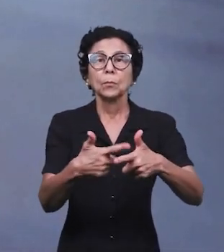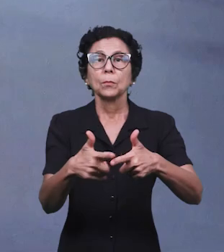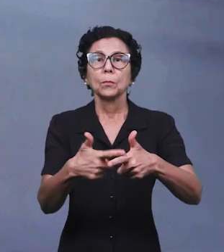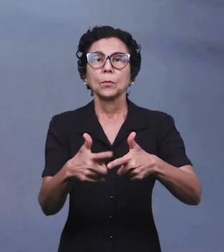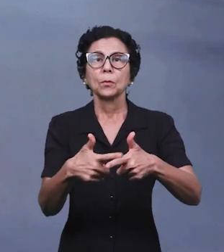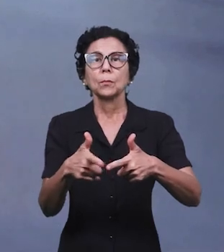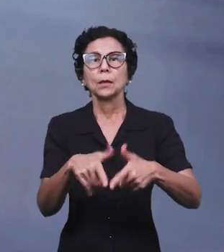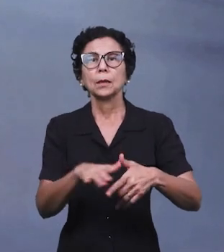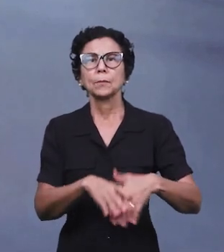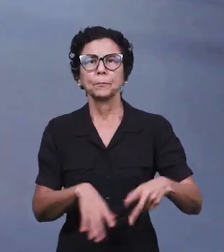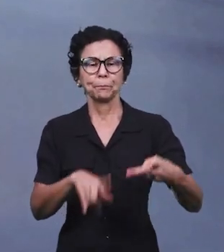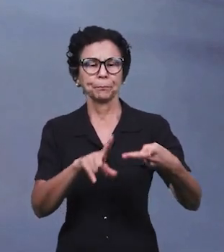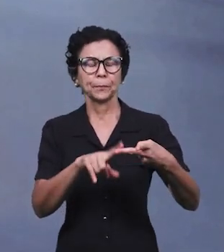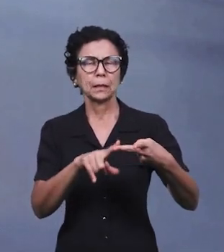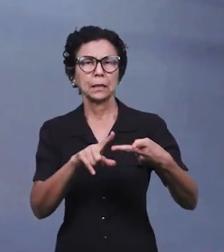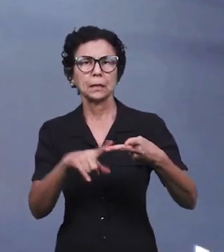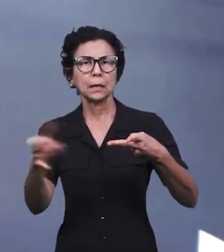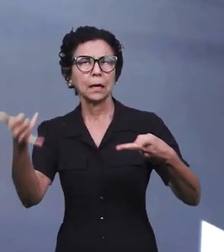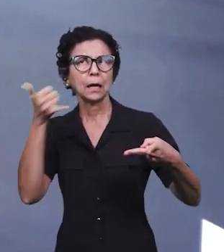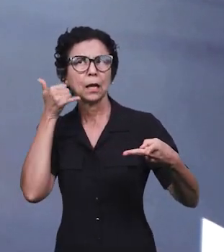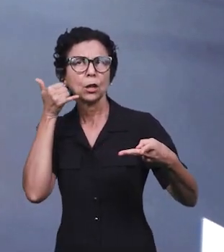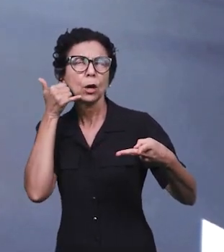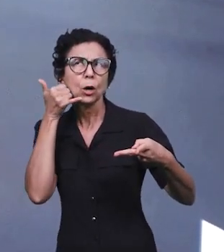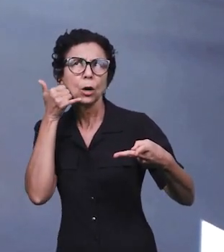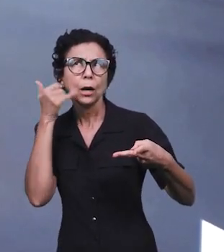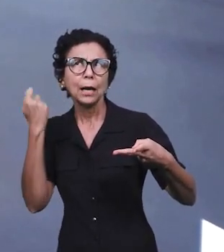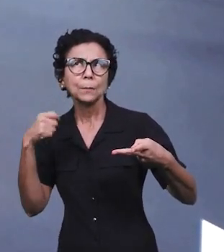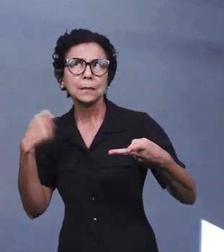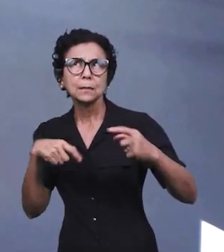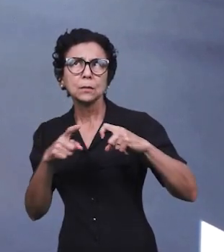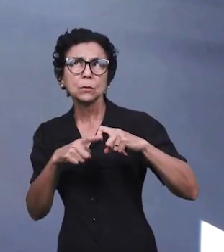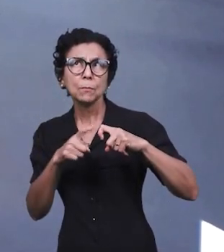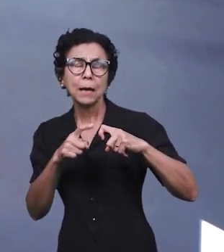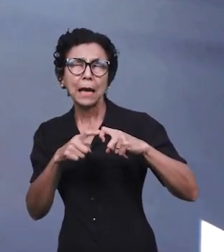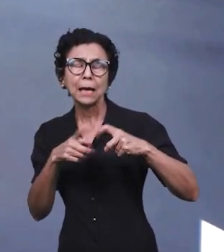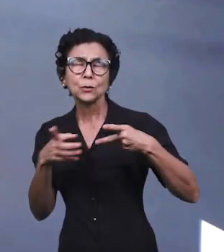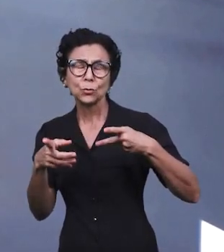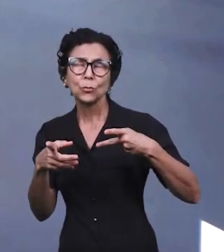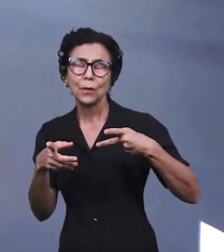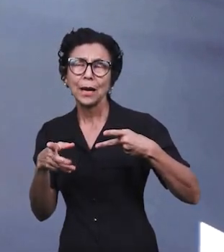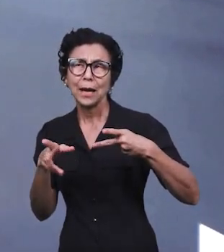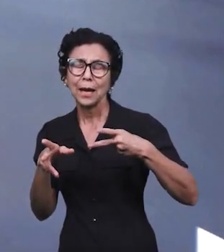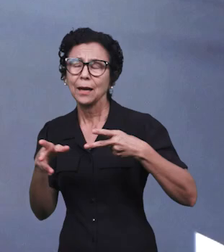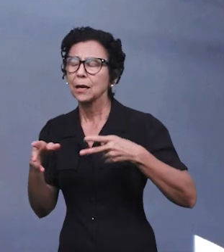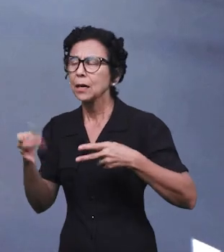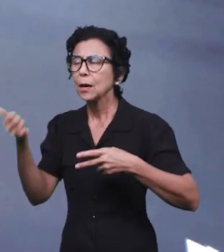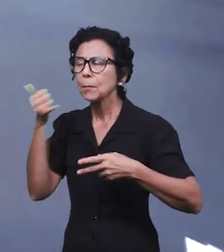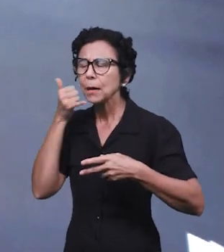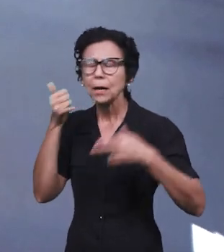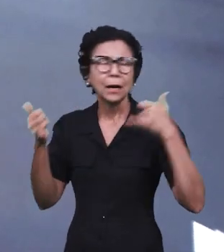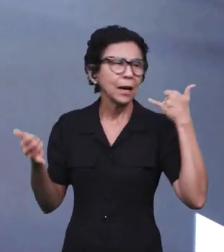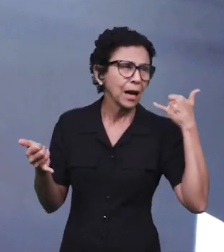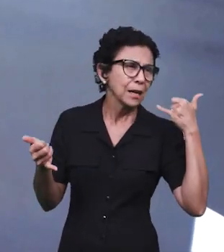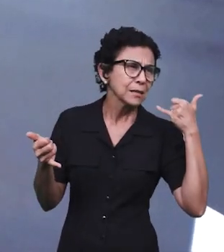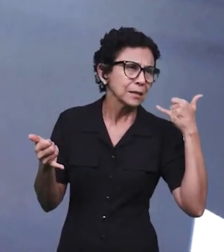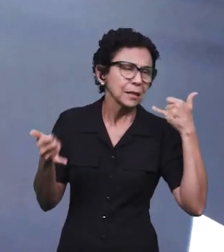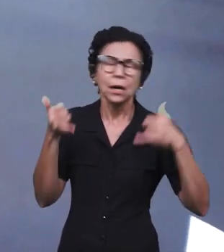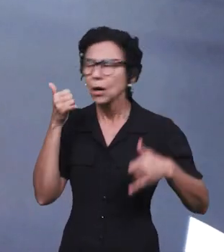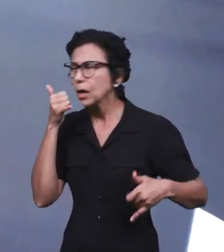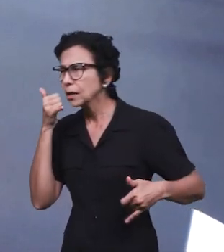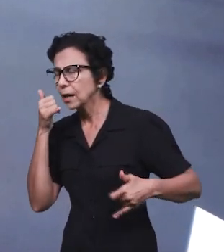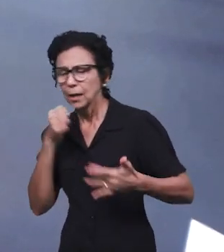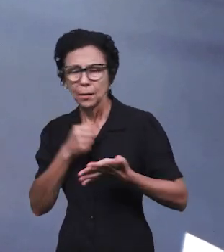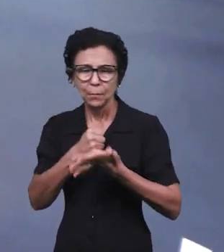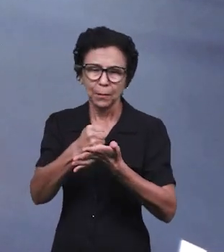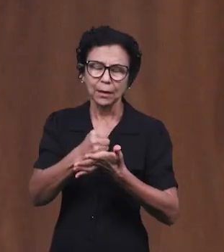serviço SAMU, até o atendimento deles é mais especializado, o médico vai dar algumas orientações, nesse sentido, assim. Ah,